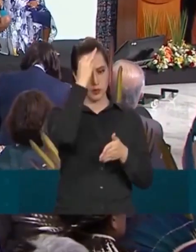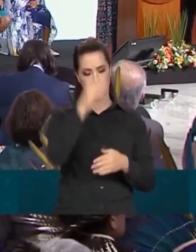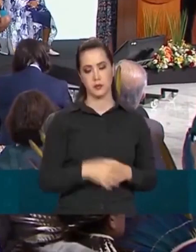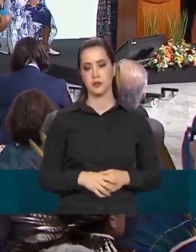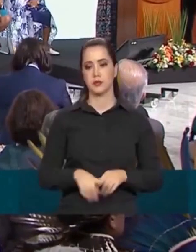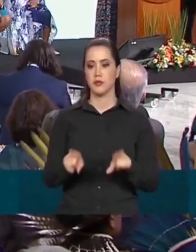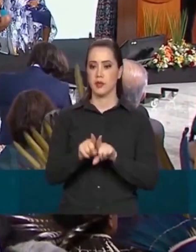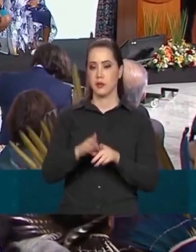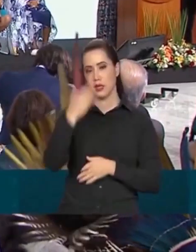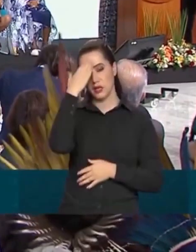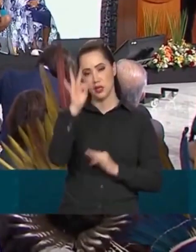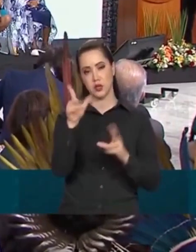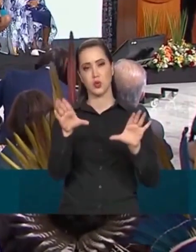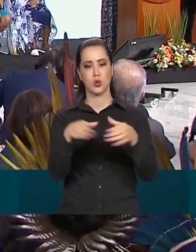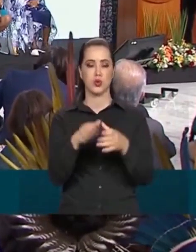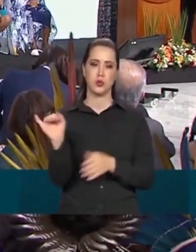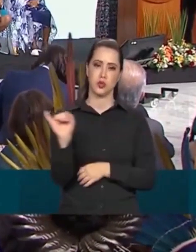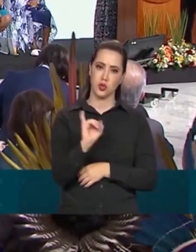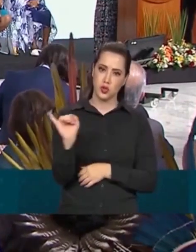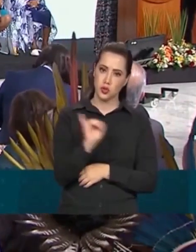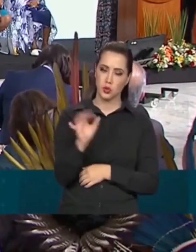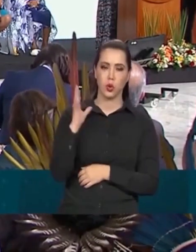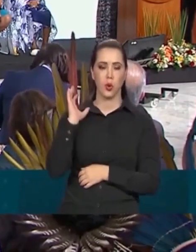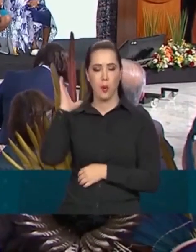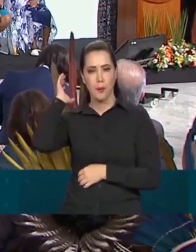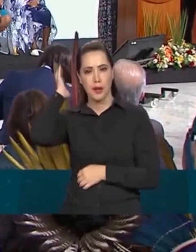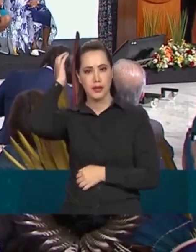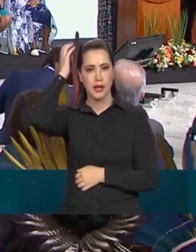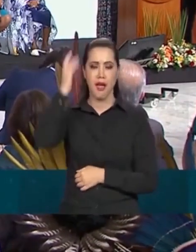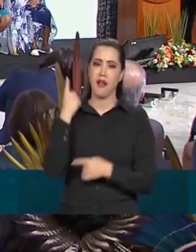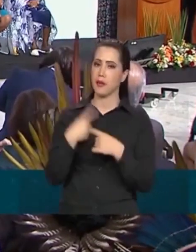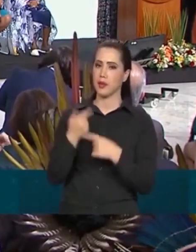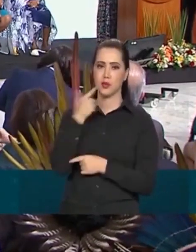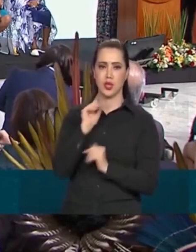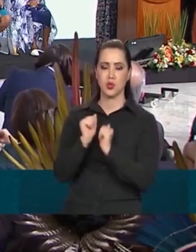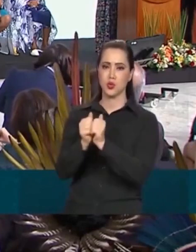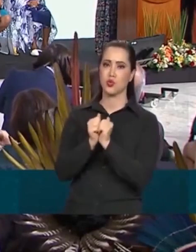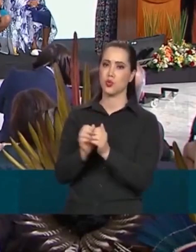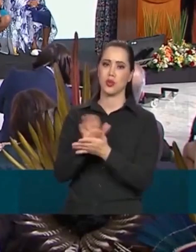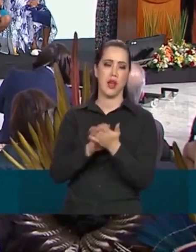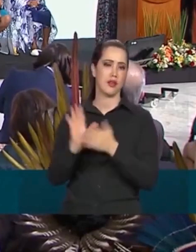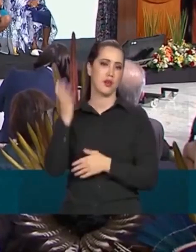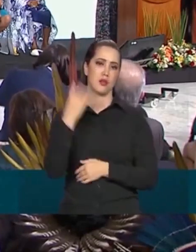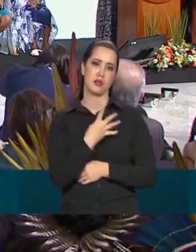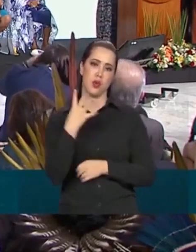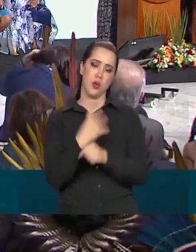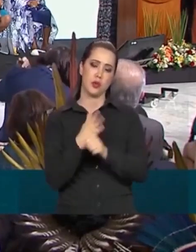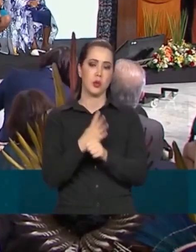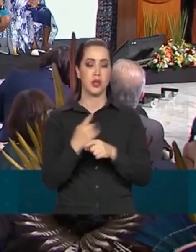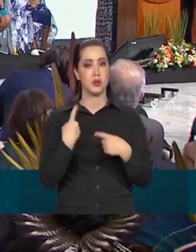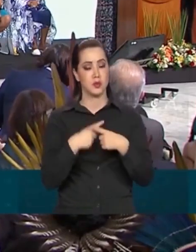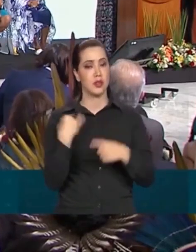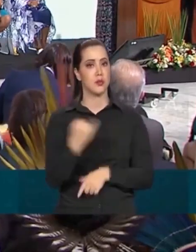Ministério da Igualdade racial estão a ampliação da lei de cotas o relacionamento do plano Juventude viva e o